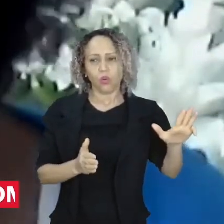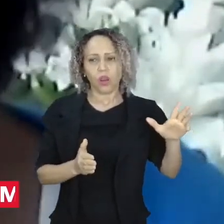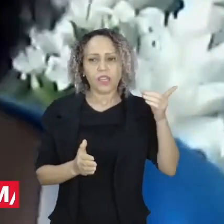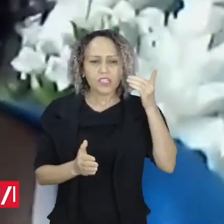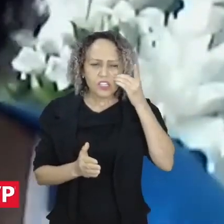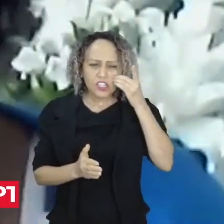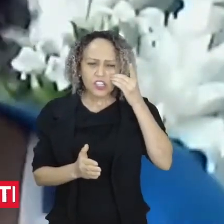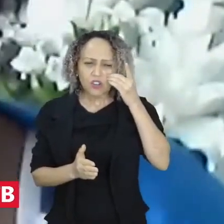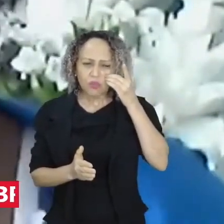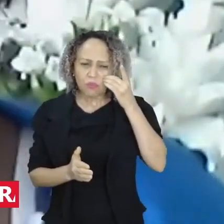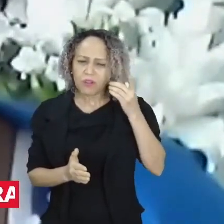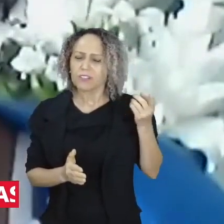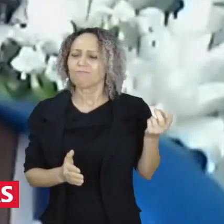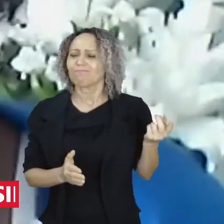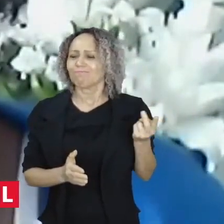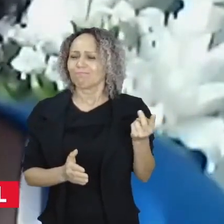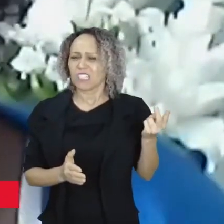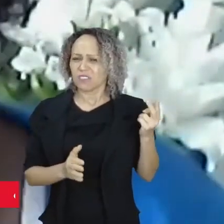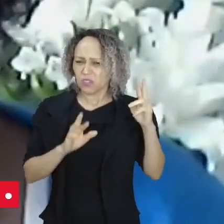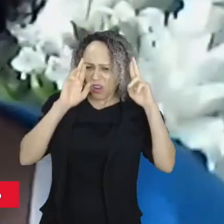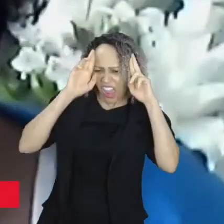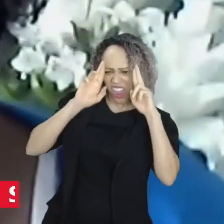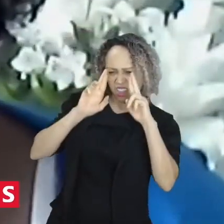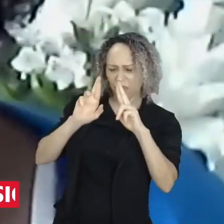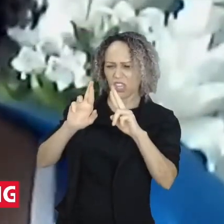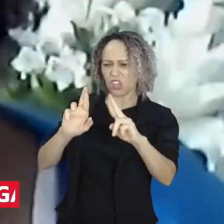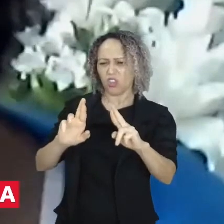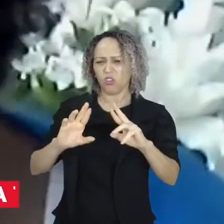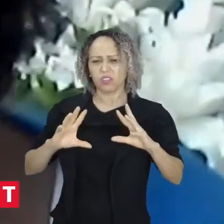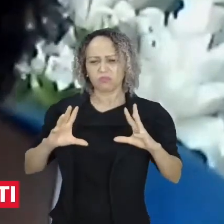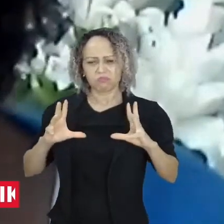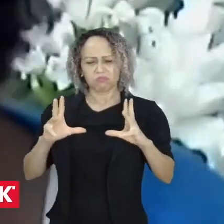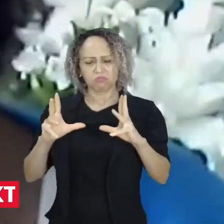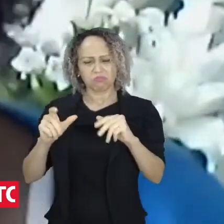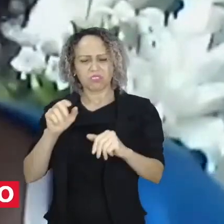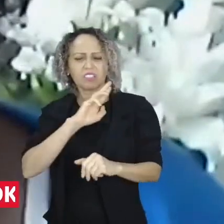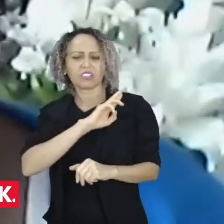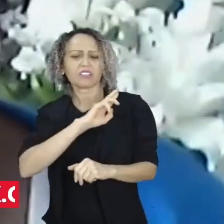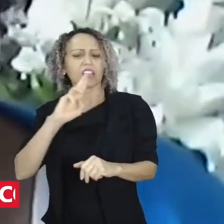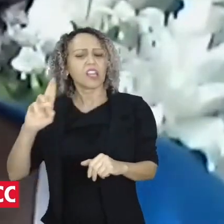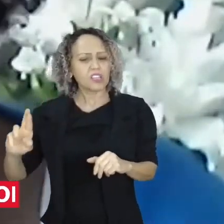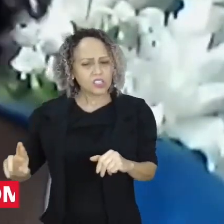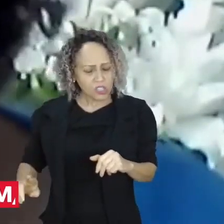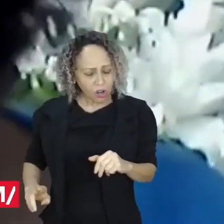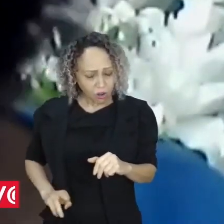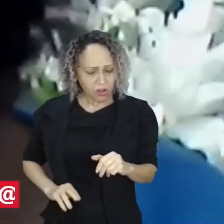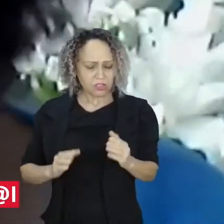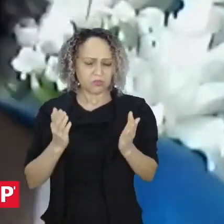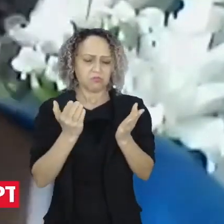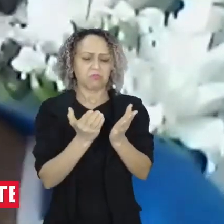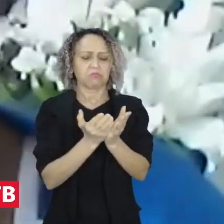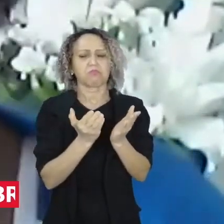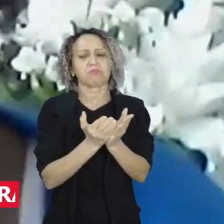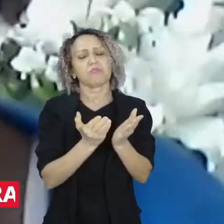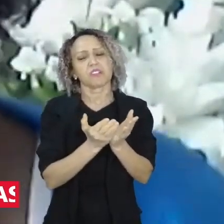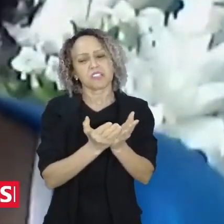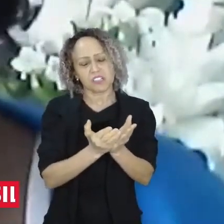sou evangélica, me respeitam e sabem que eu vou defender essa